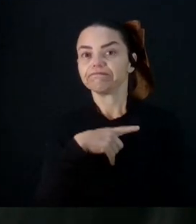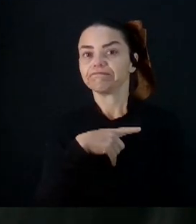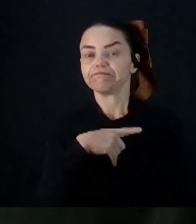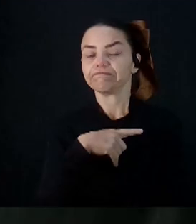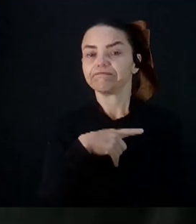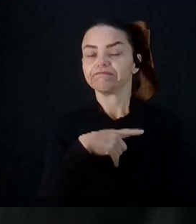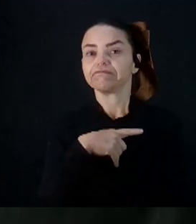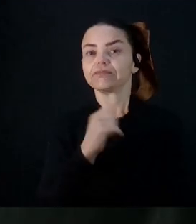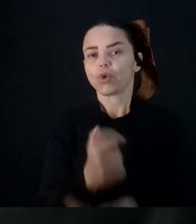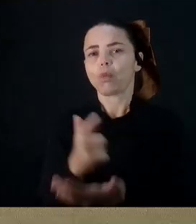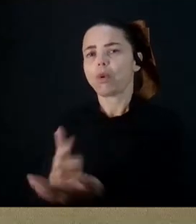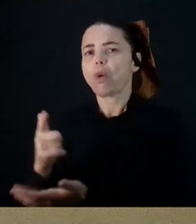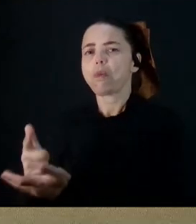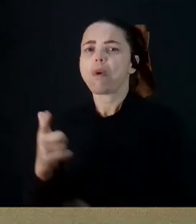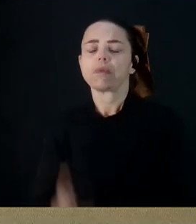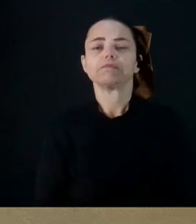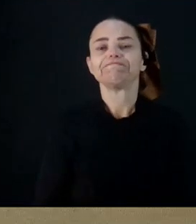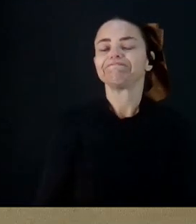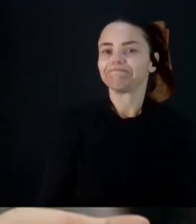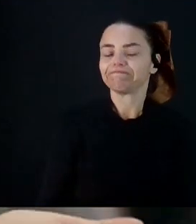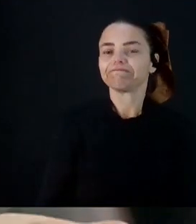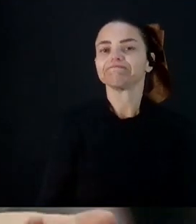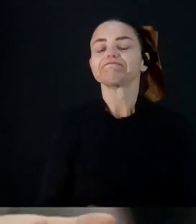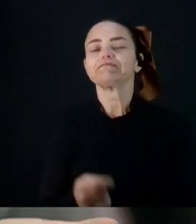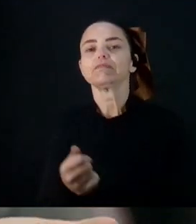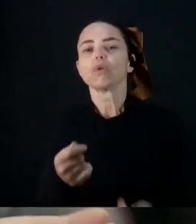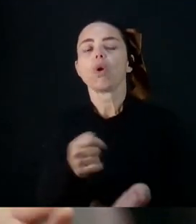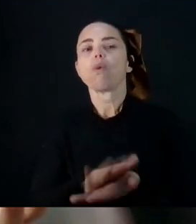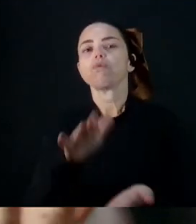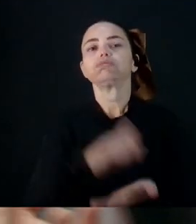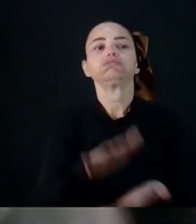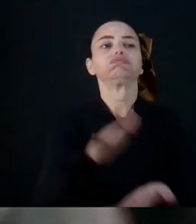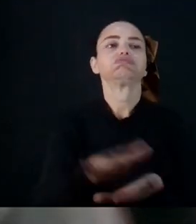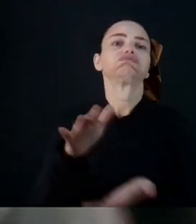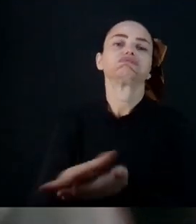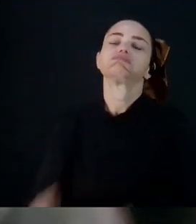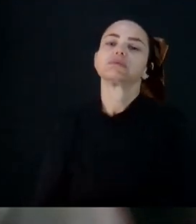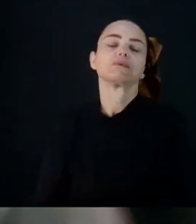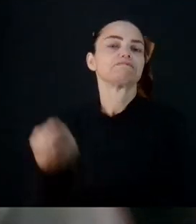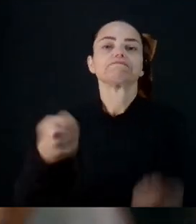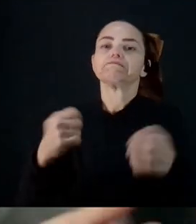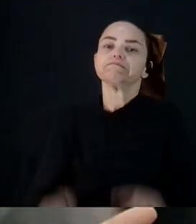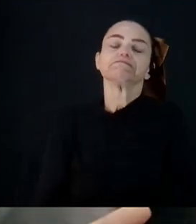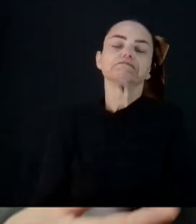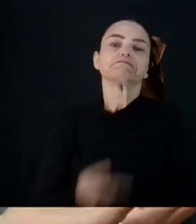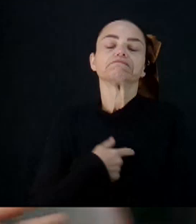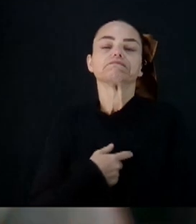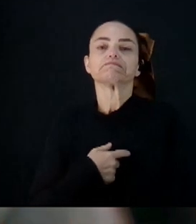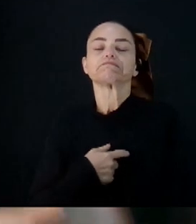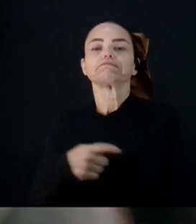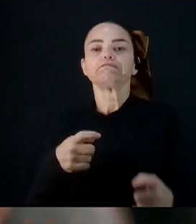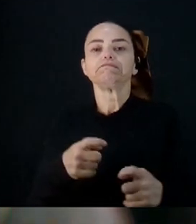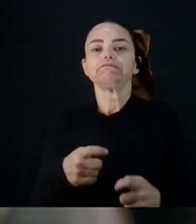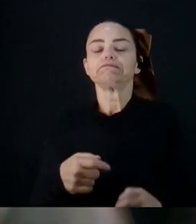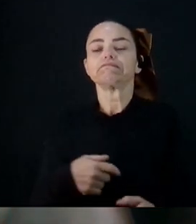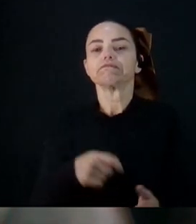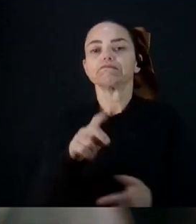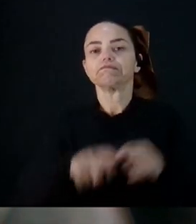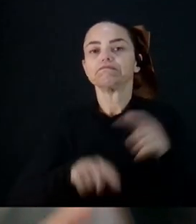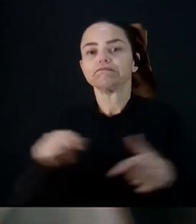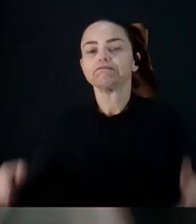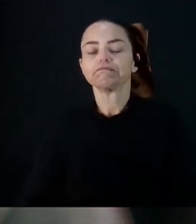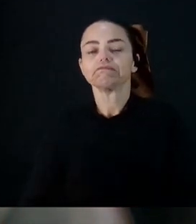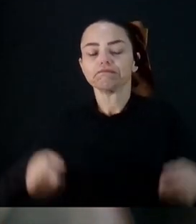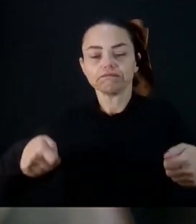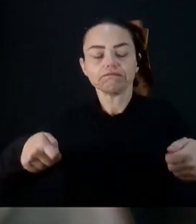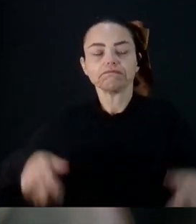deles, né? E às vezes gastam dinheiro que não é necessário, né? Eu sei que alguns pacientes chegam com um monte de produto, com os filhos também. Qual